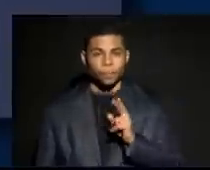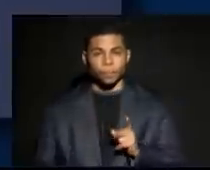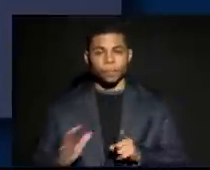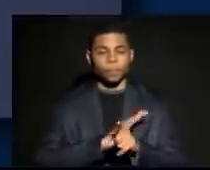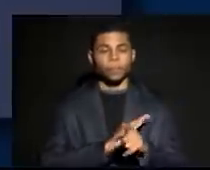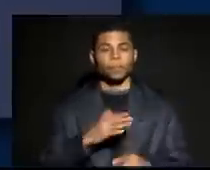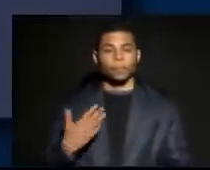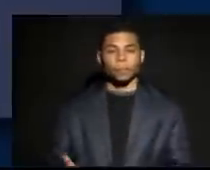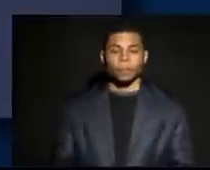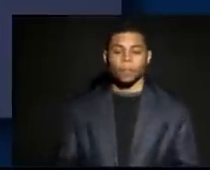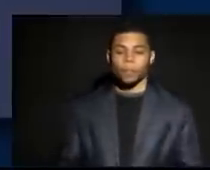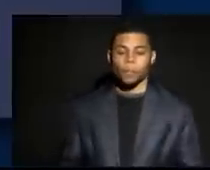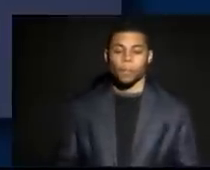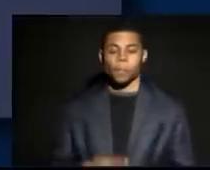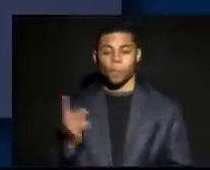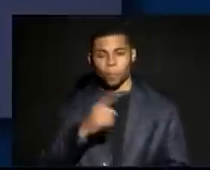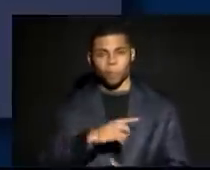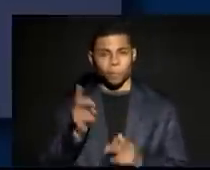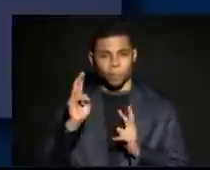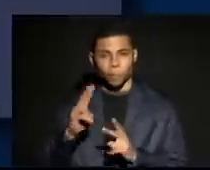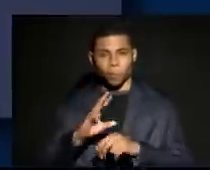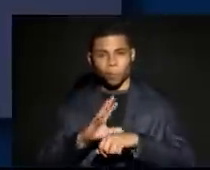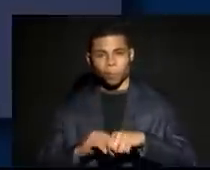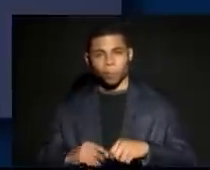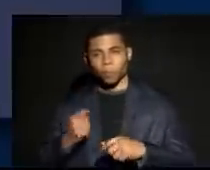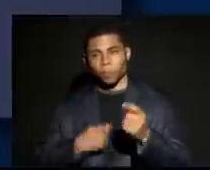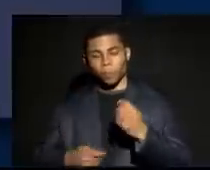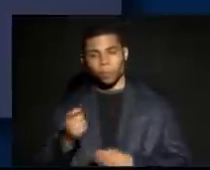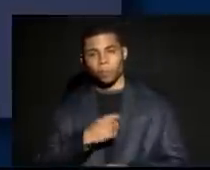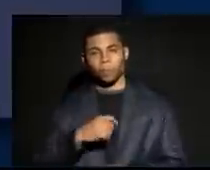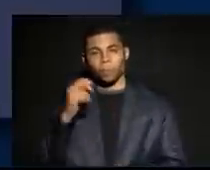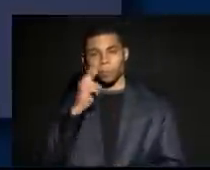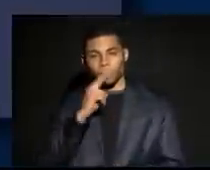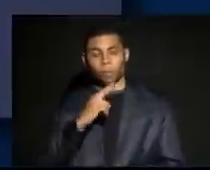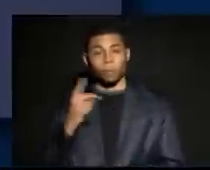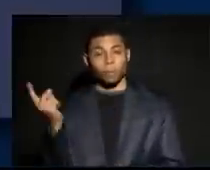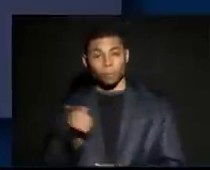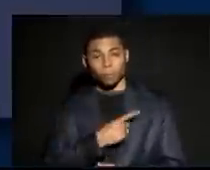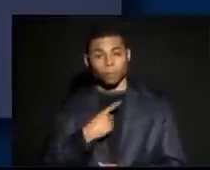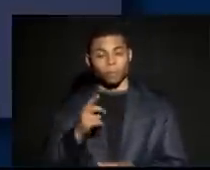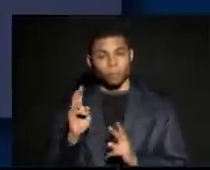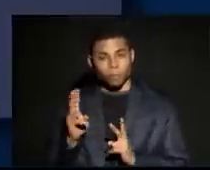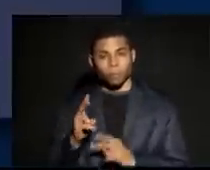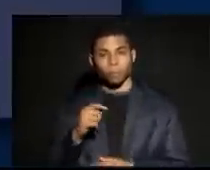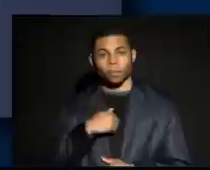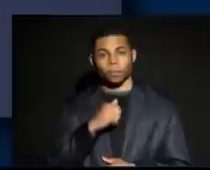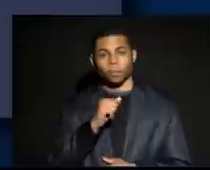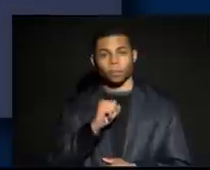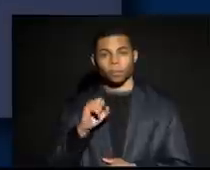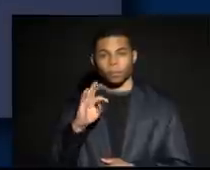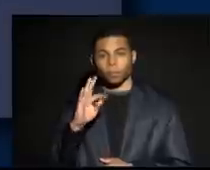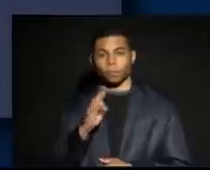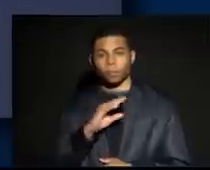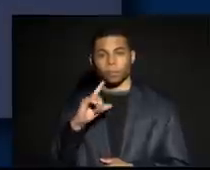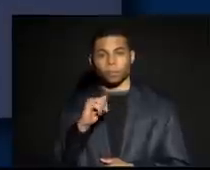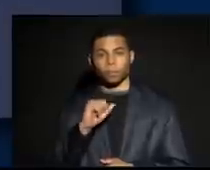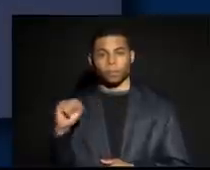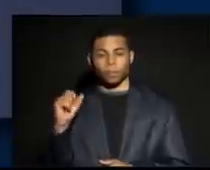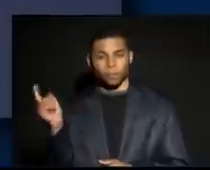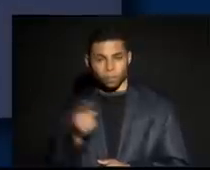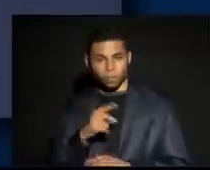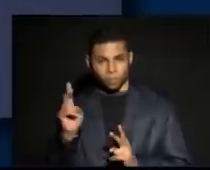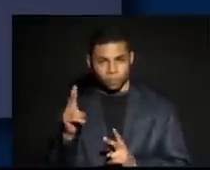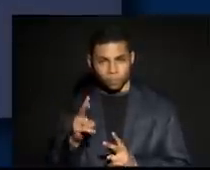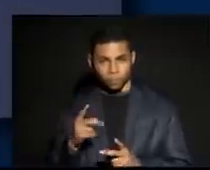é que a apesar de a gente continuar sendo chamado de mercados emergente nós enquanto a secreto nós mudamos Nós não